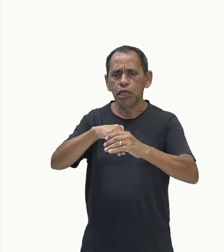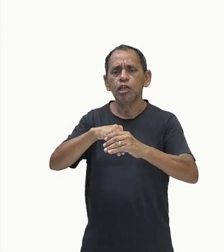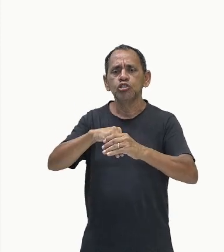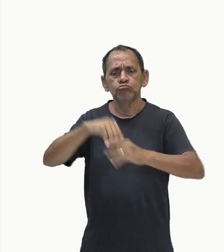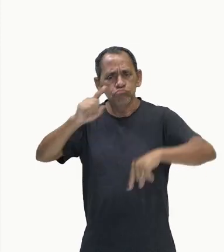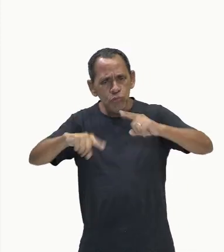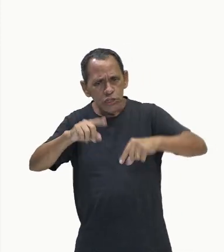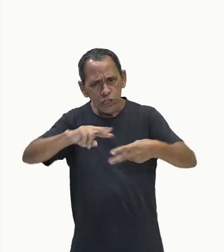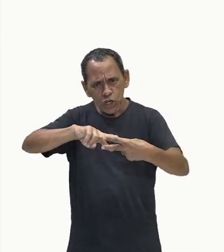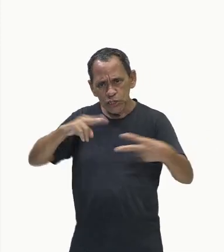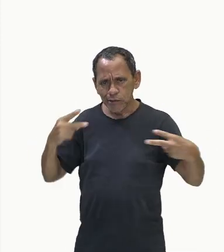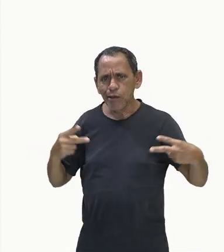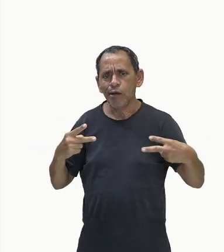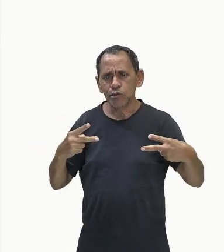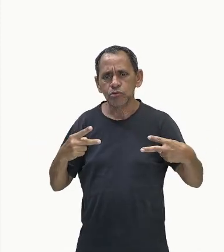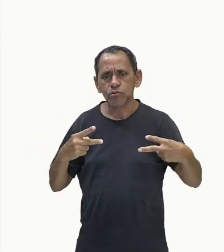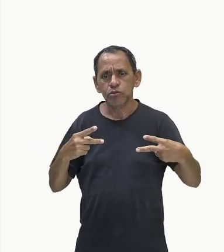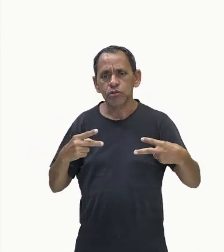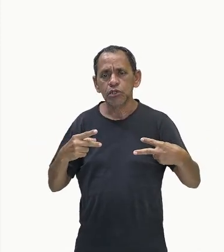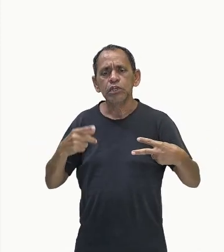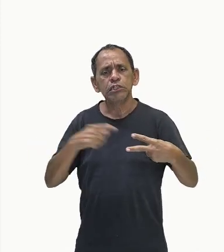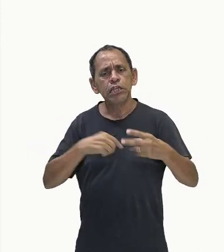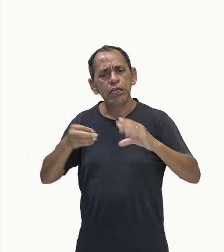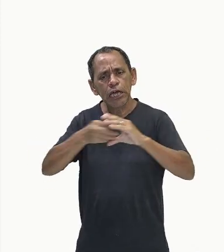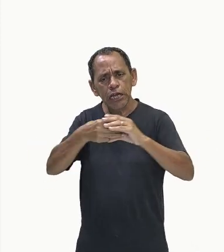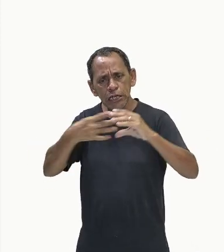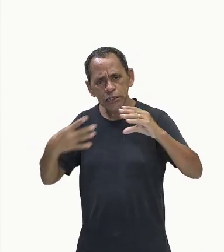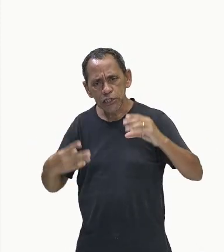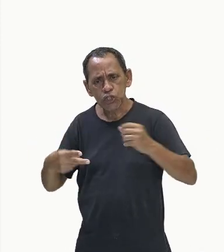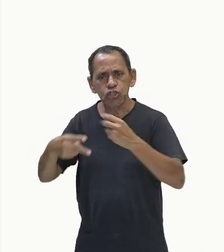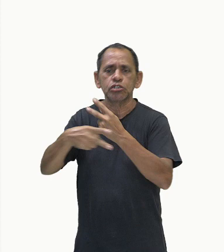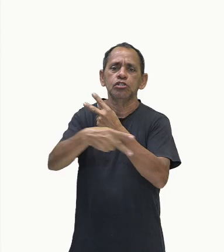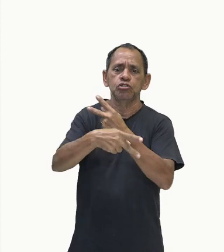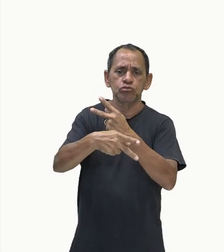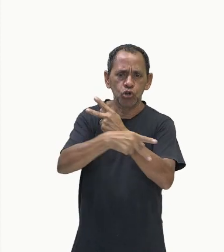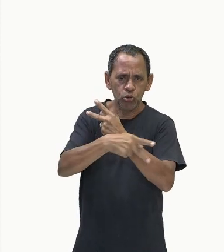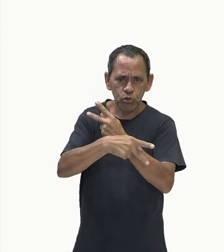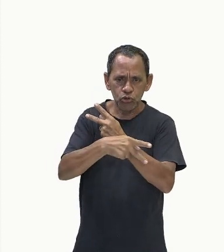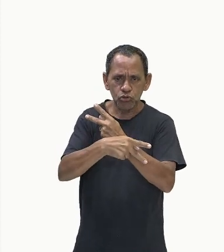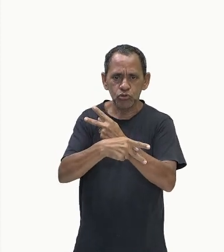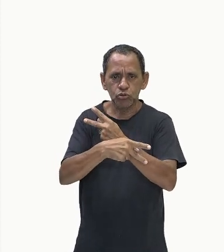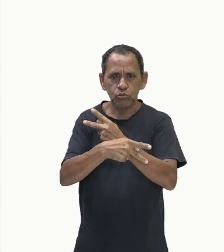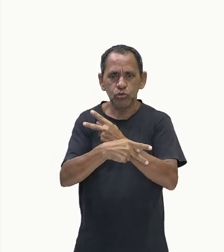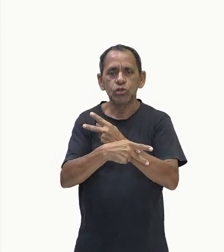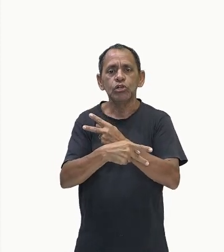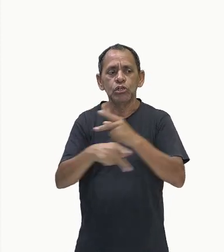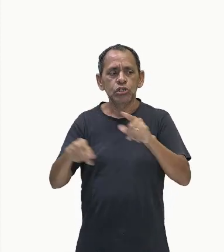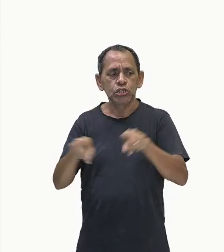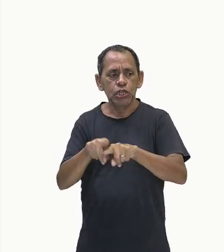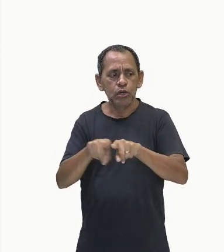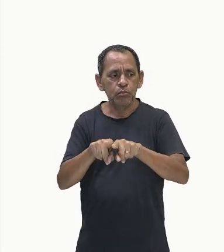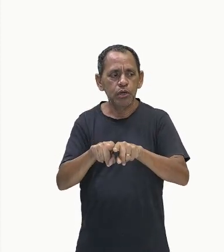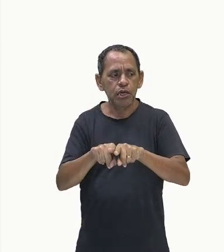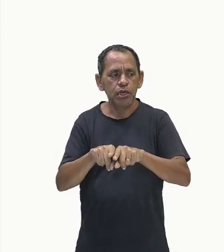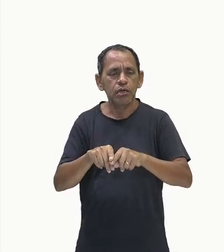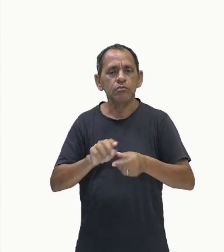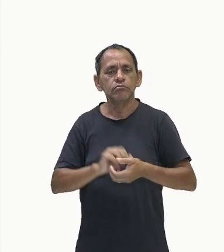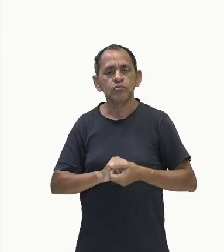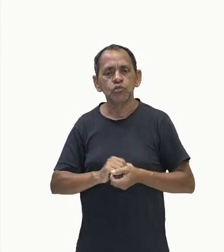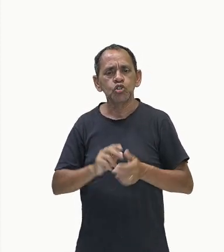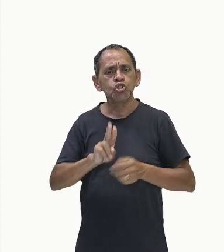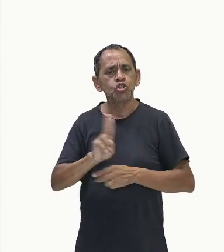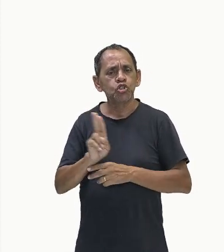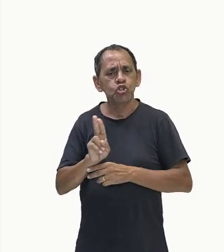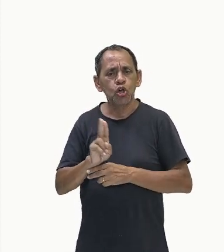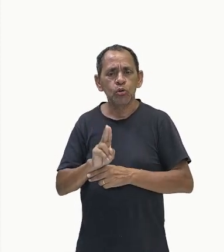ali, ó, ele pode ter a característica de um cromossomo, tá? Ou também denominado de cromossoma. E este cromossomo ele é